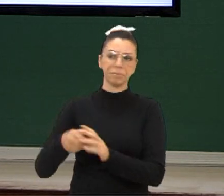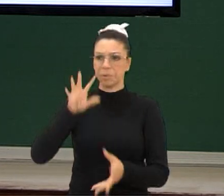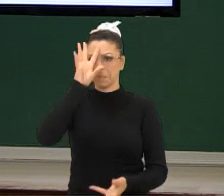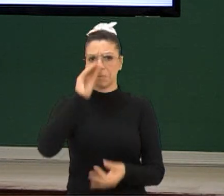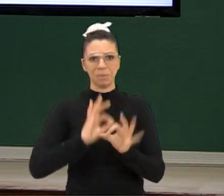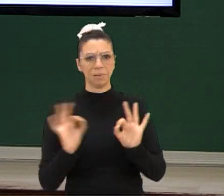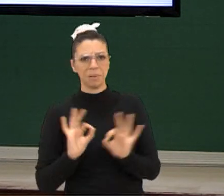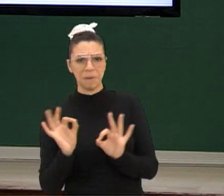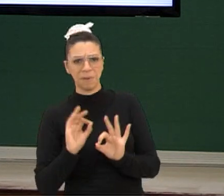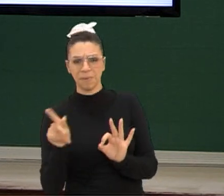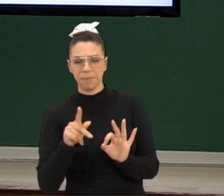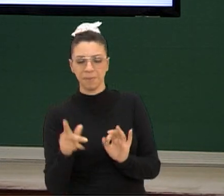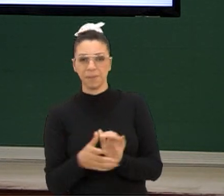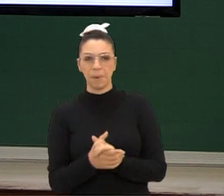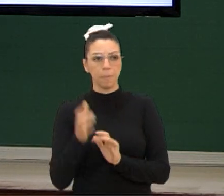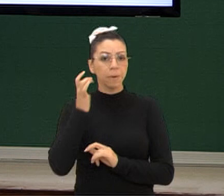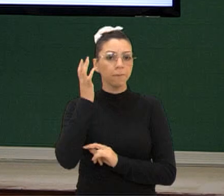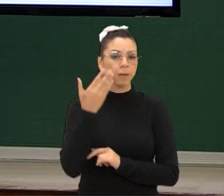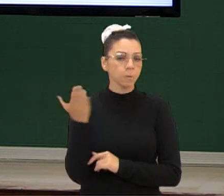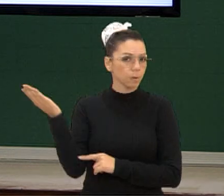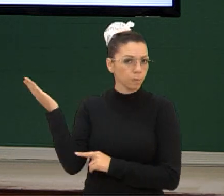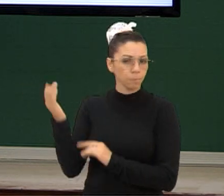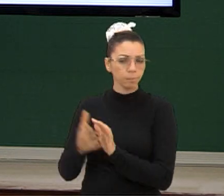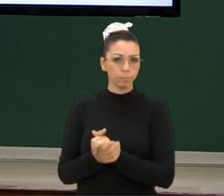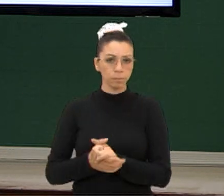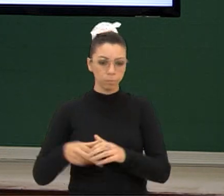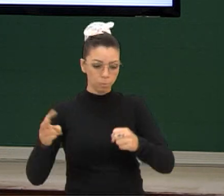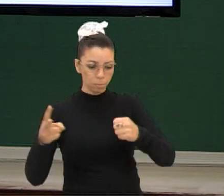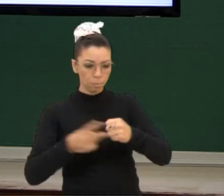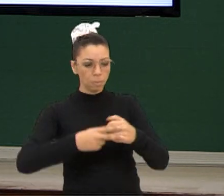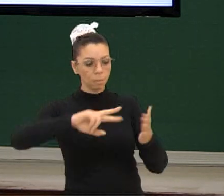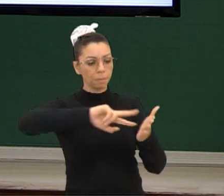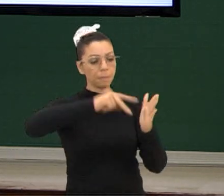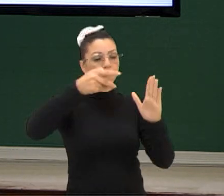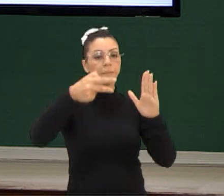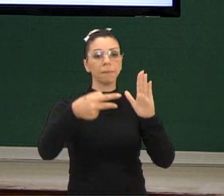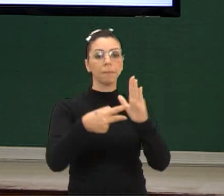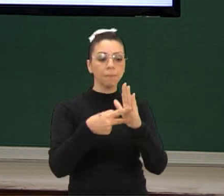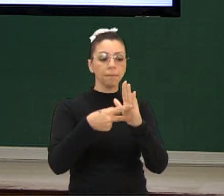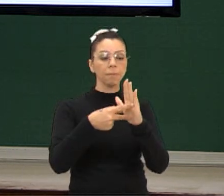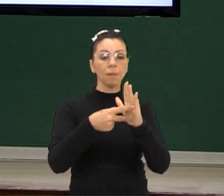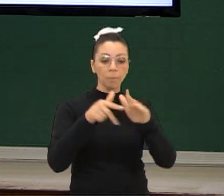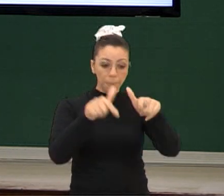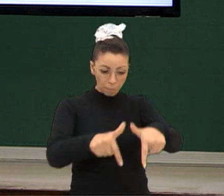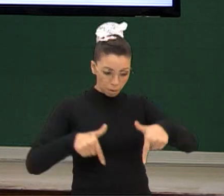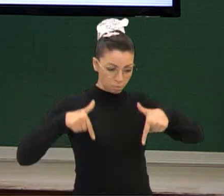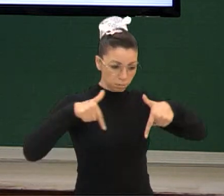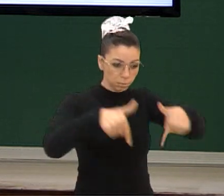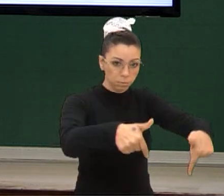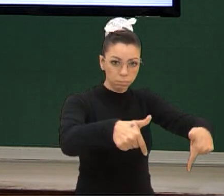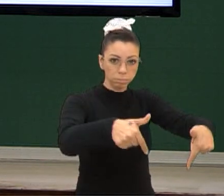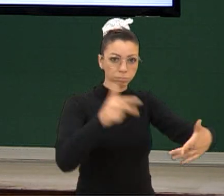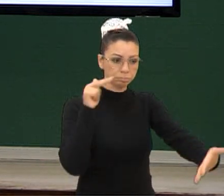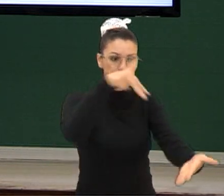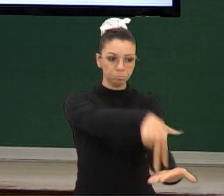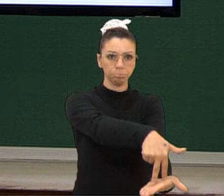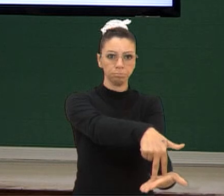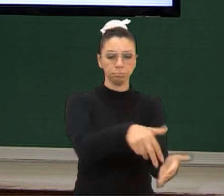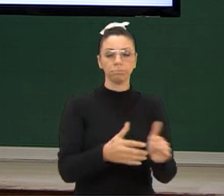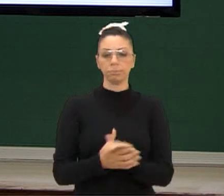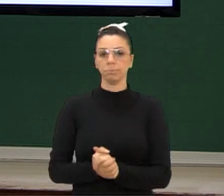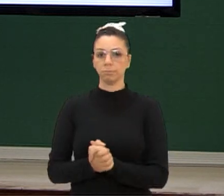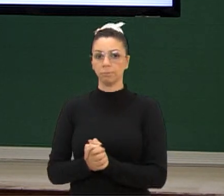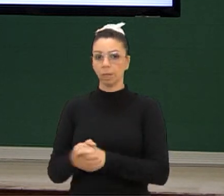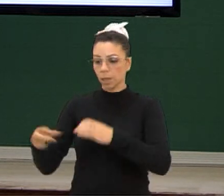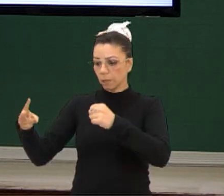mas eu coloquei aqui bem fácil para vocês. Verbos significativos indicam uma ação. Então, vai ter uma ação.